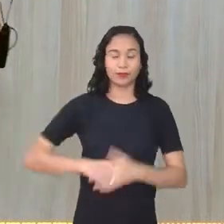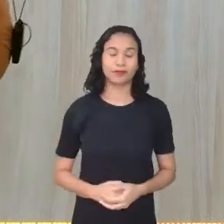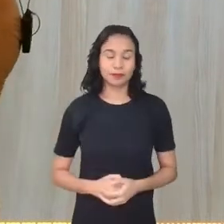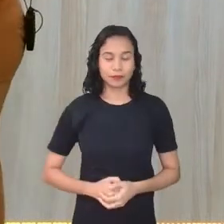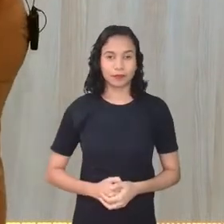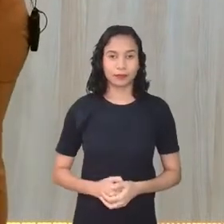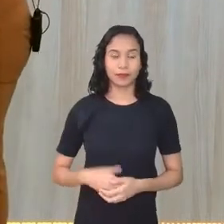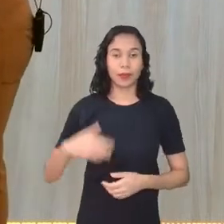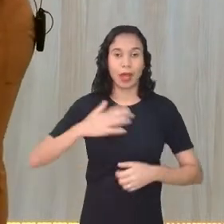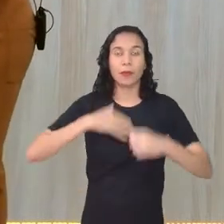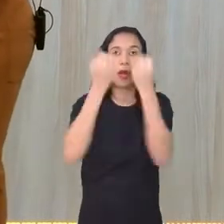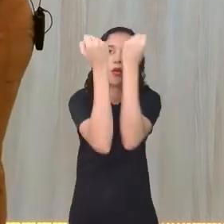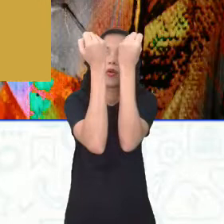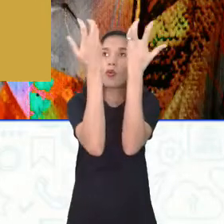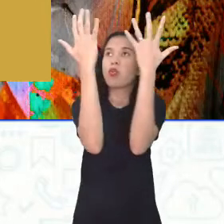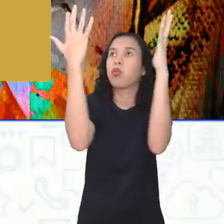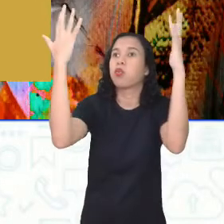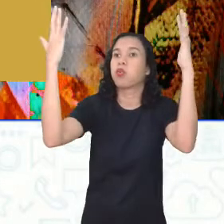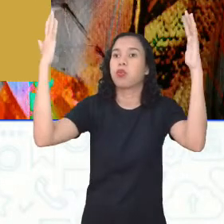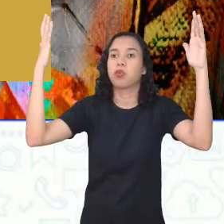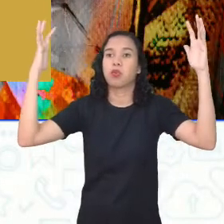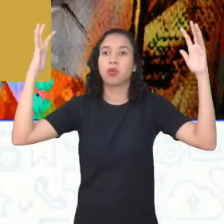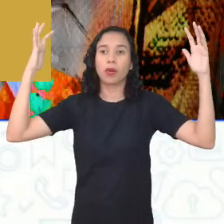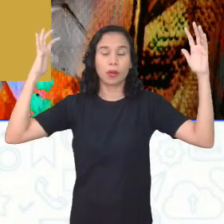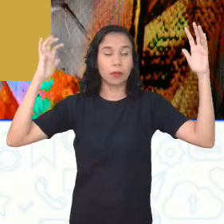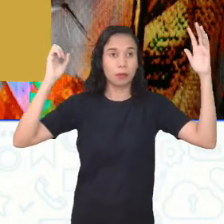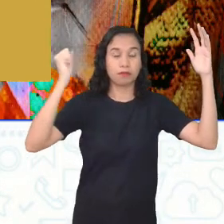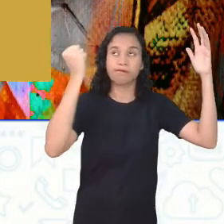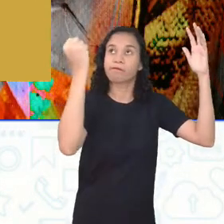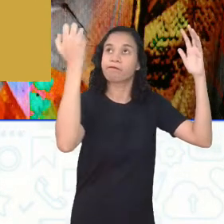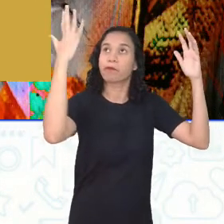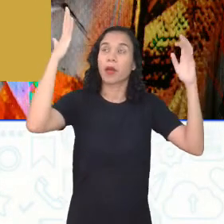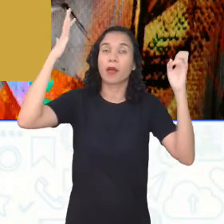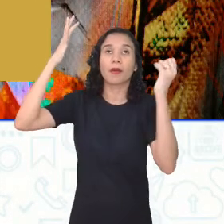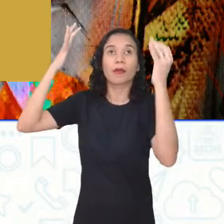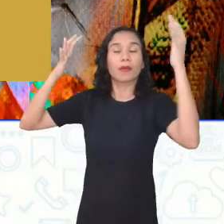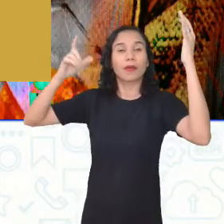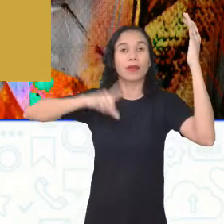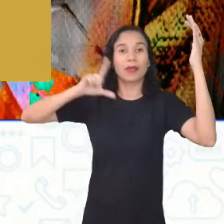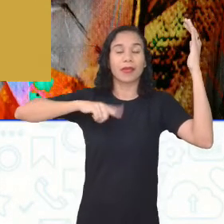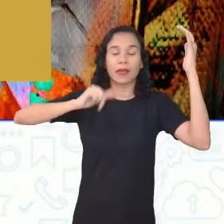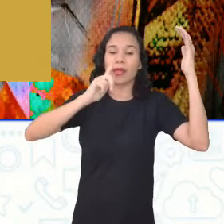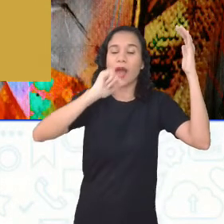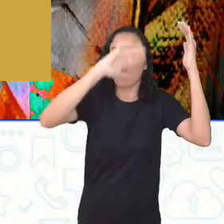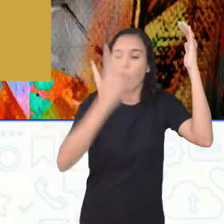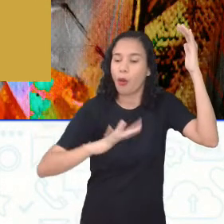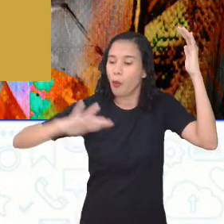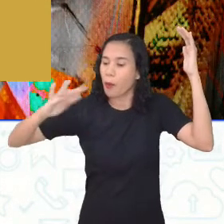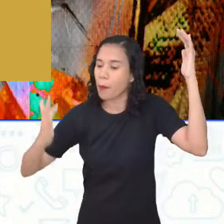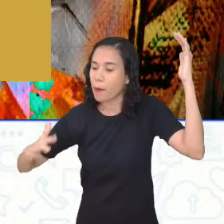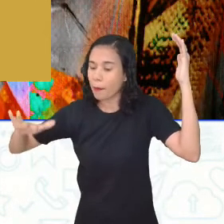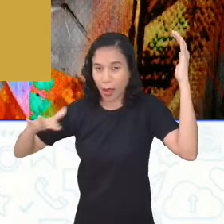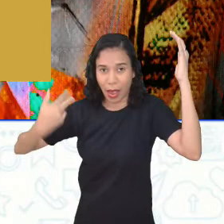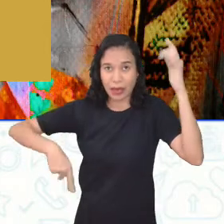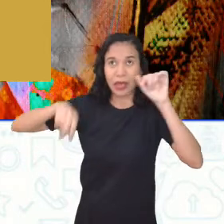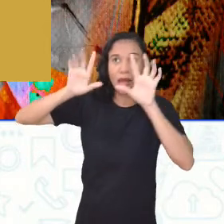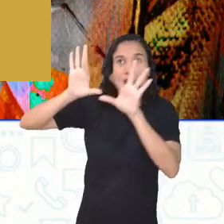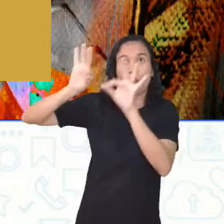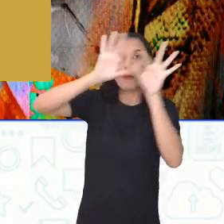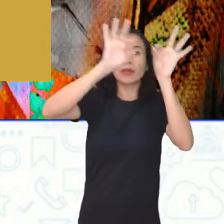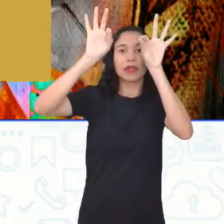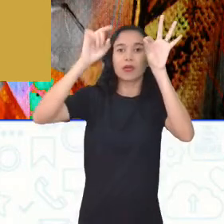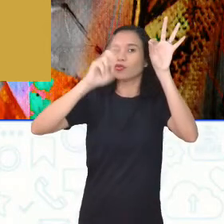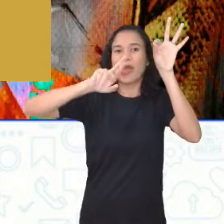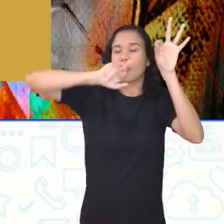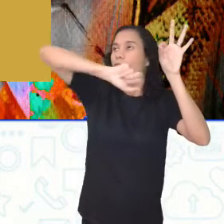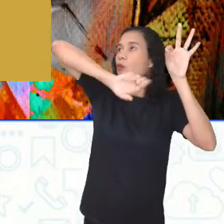Ó, minha terra tem palmeiras, tá? Onde gorjeia o mar. Os passarinhos daqui não cantam